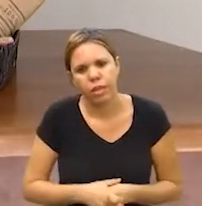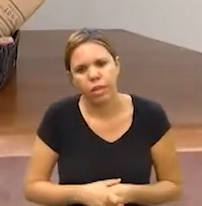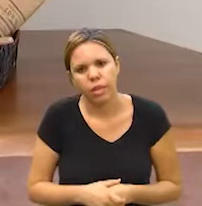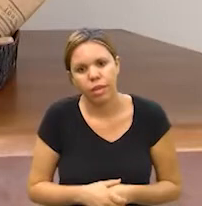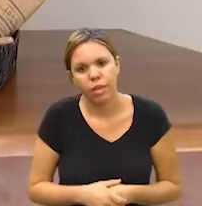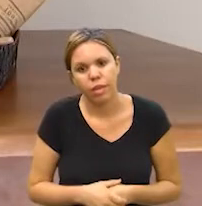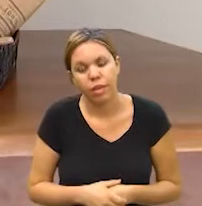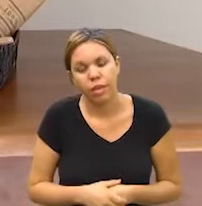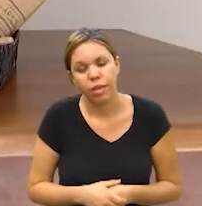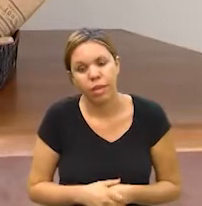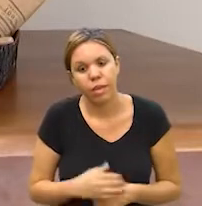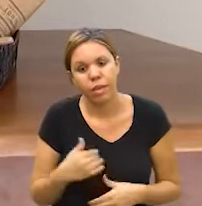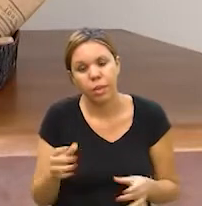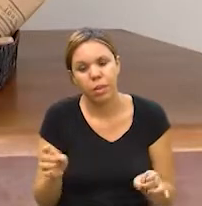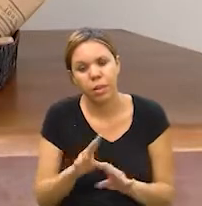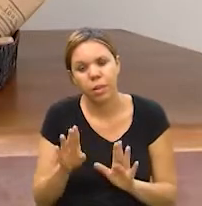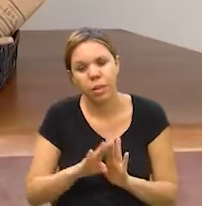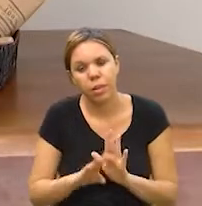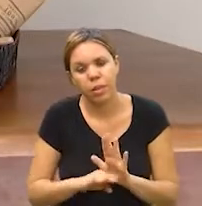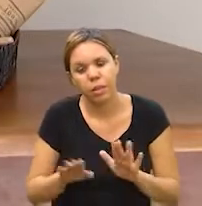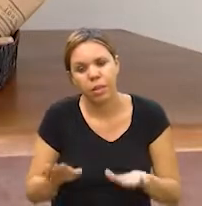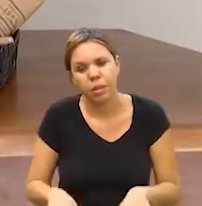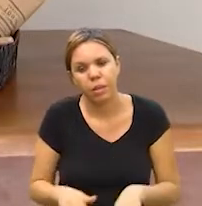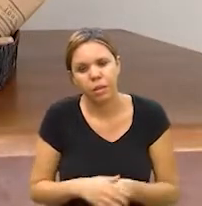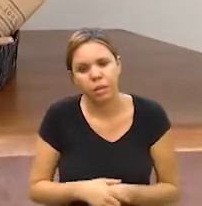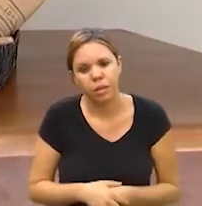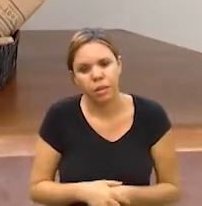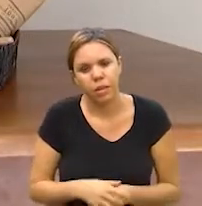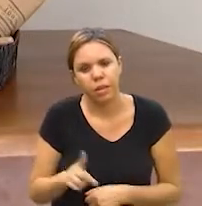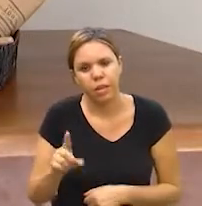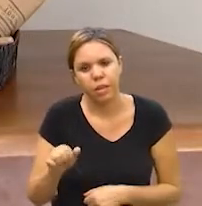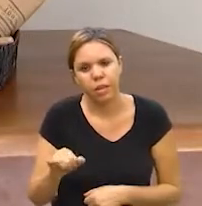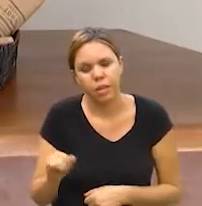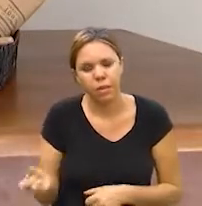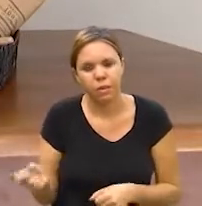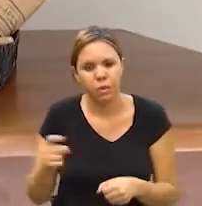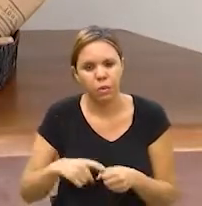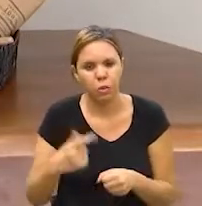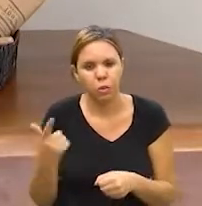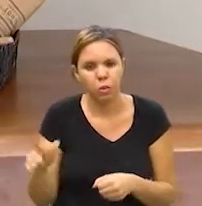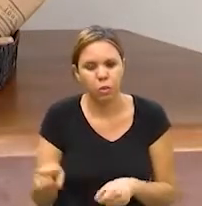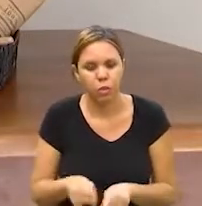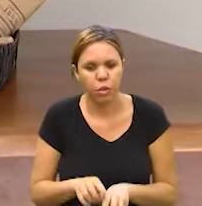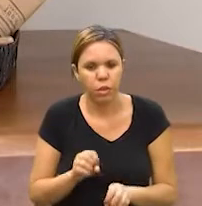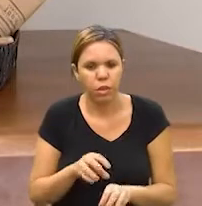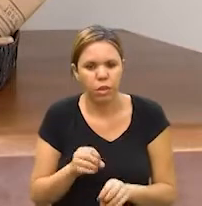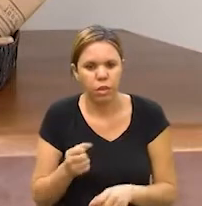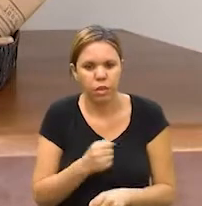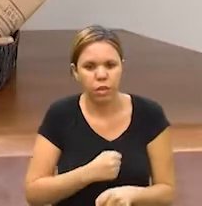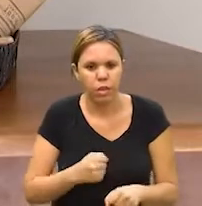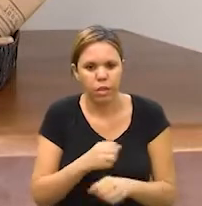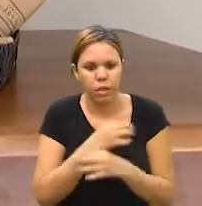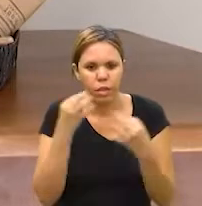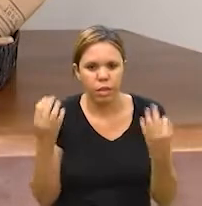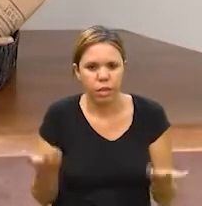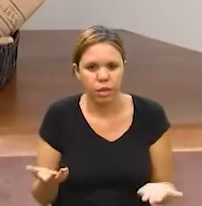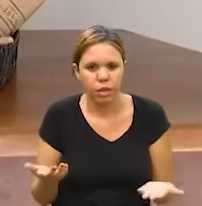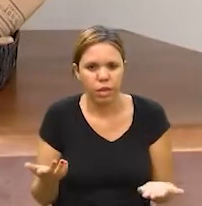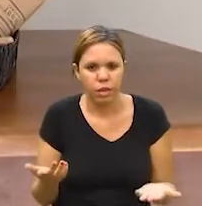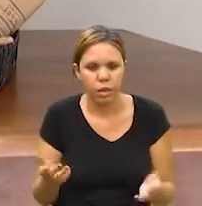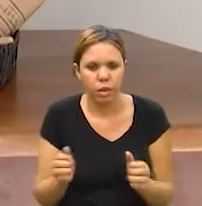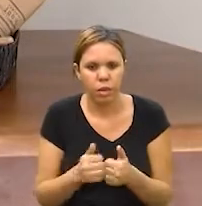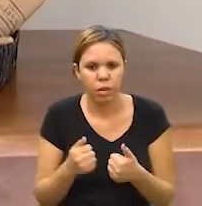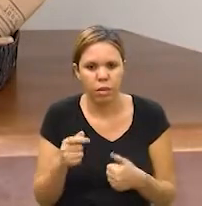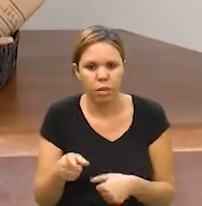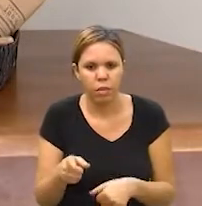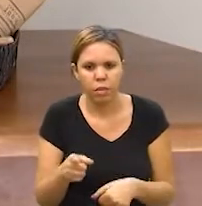refeição. A gente vai encerrar o programa por aqui. A Dani volta num outro, porque vai ensinar uma receita sensacional. Outro pão,